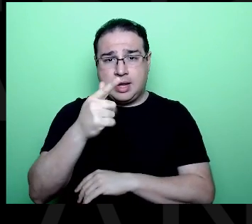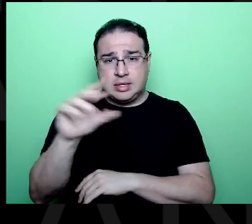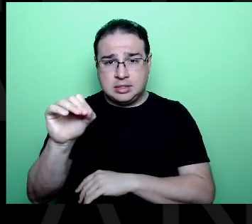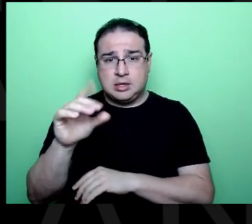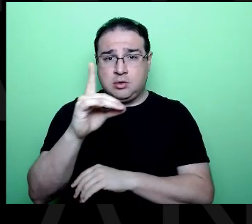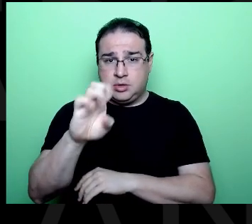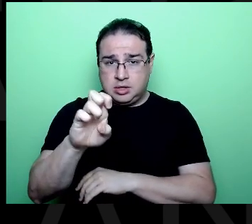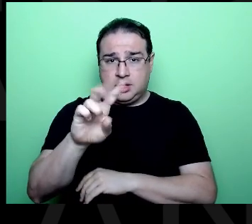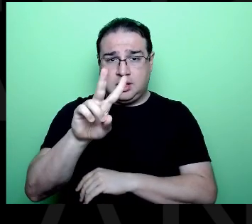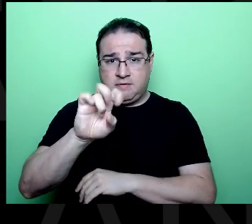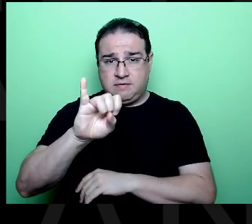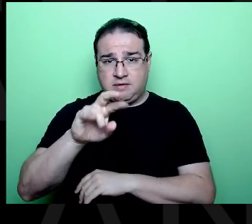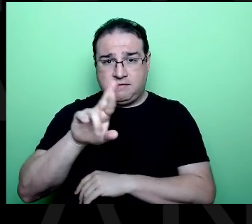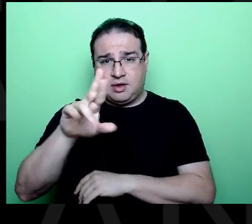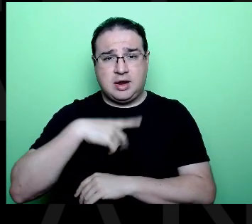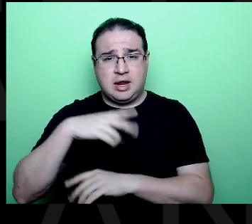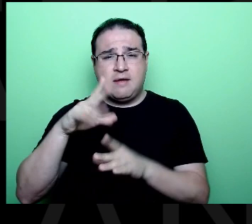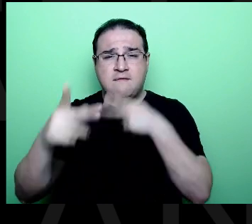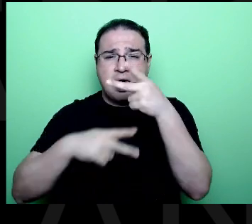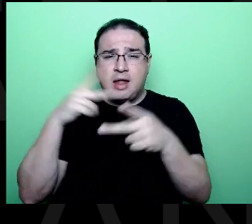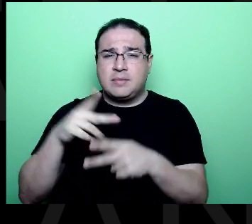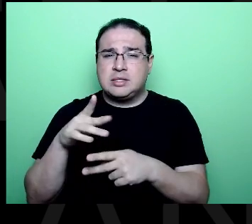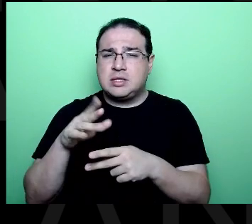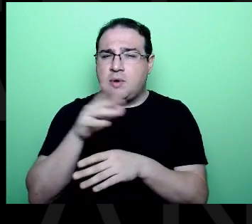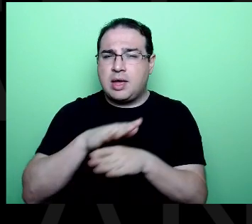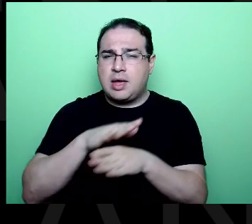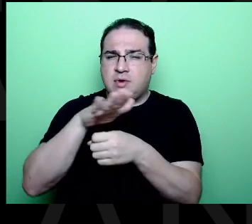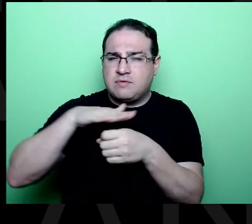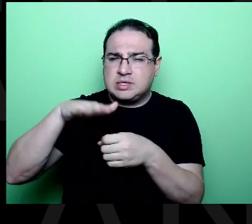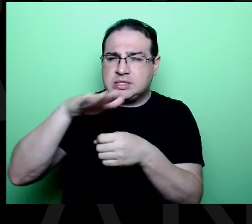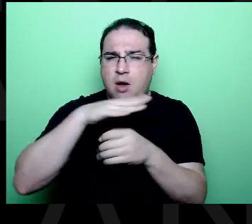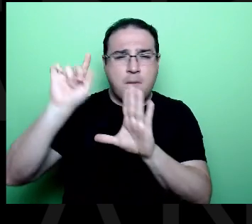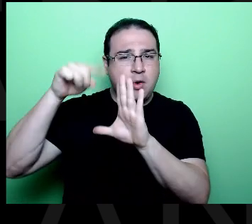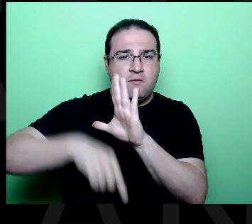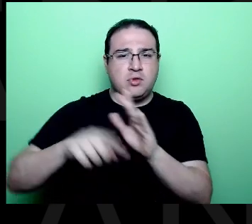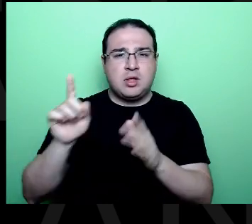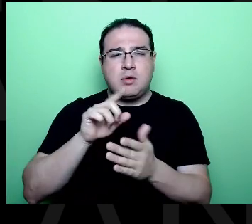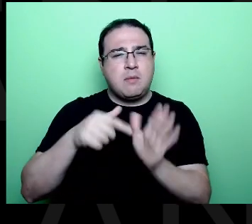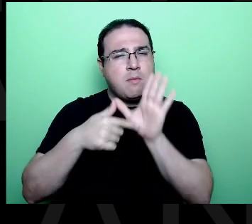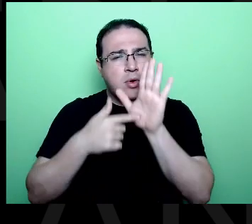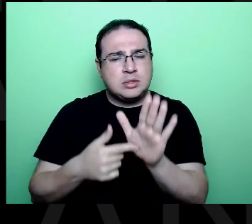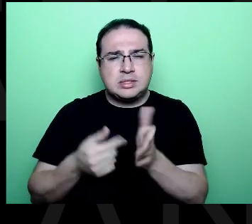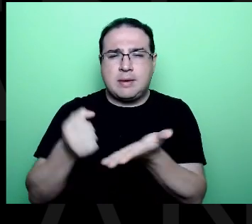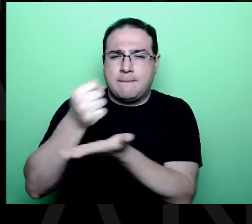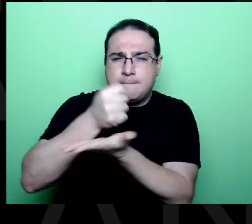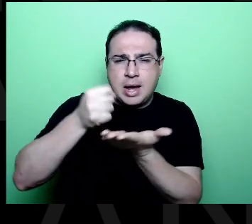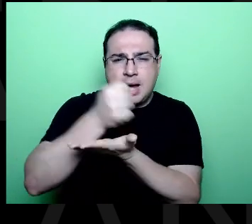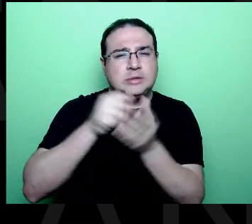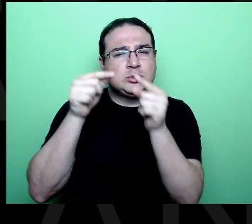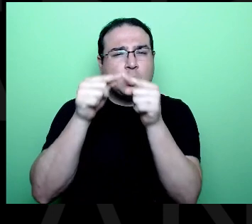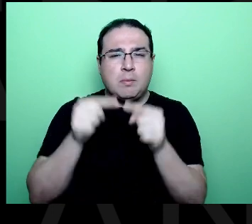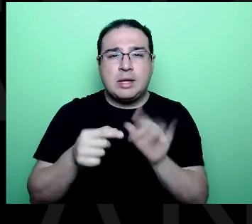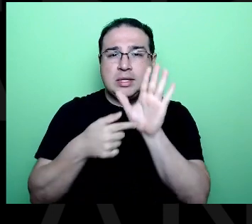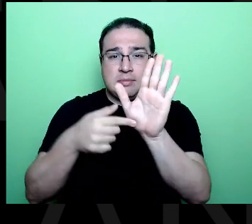Razão de Viver, então, foi para mim muito mais instigante, porque o Minha Razão de Viver, ele pincela, né, a história, ele dá